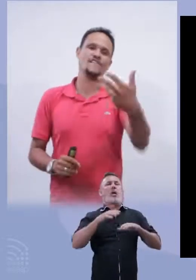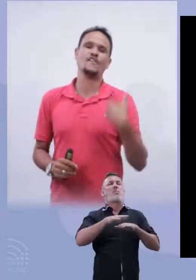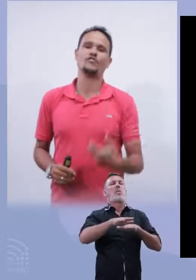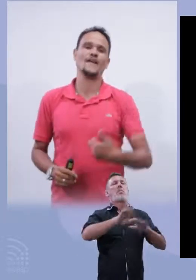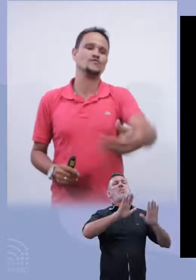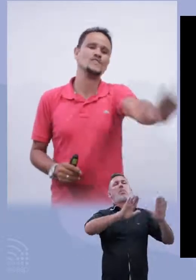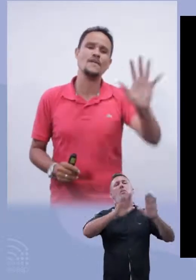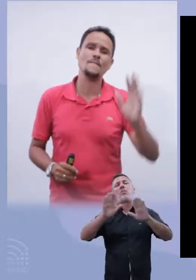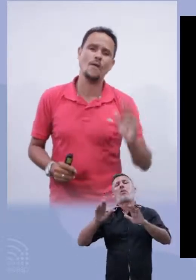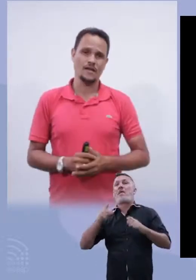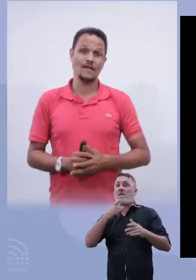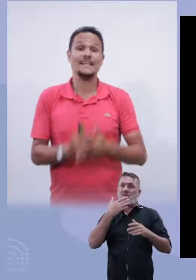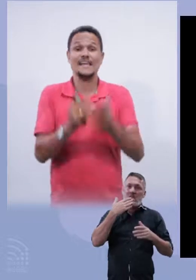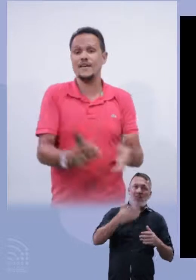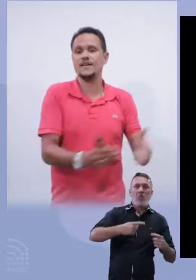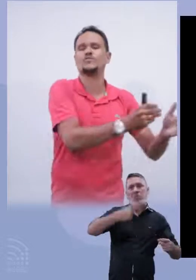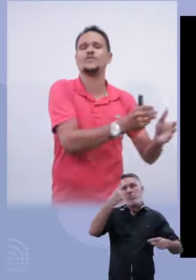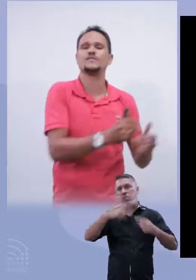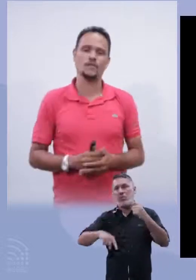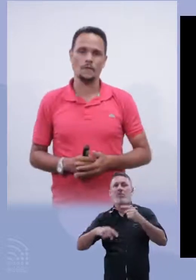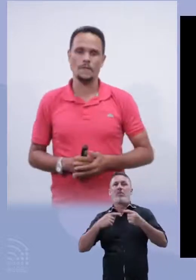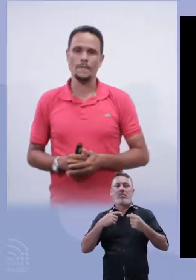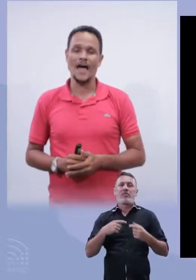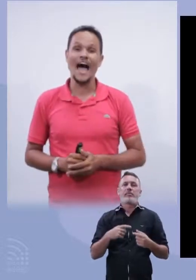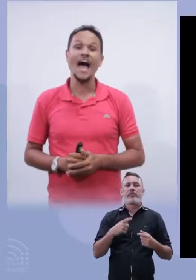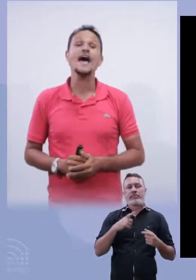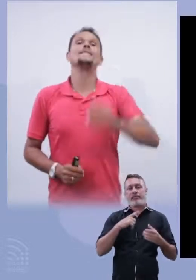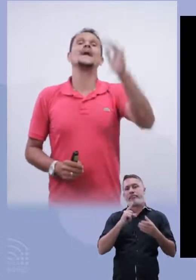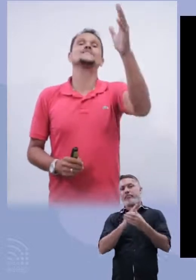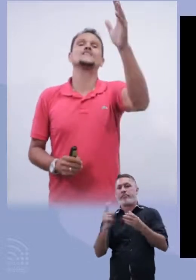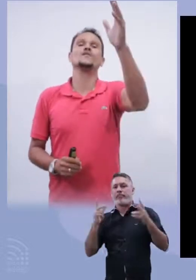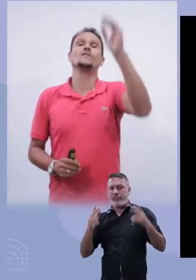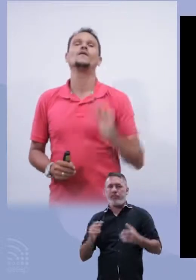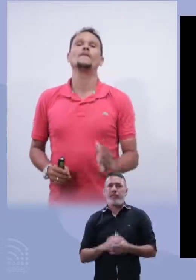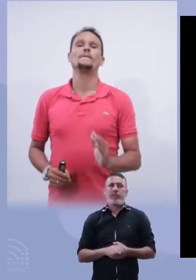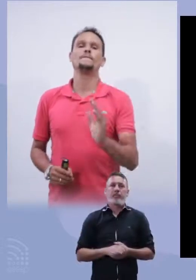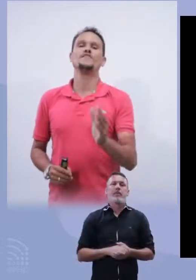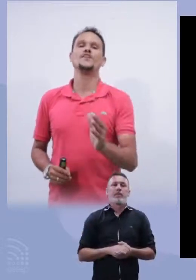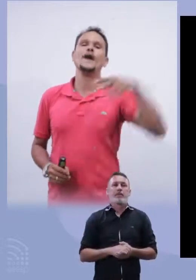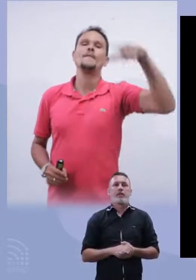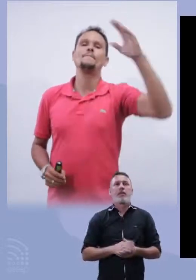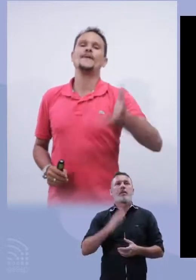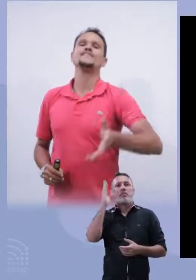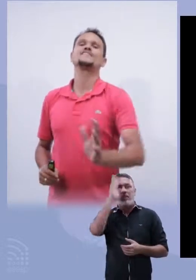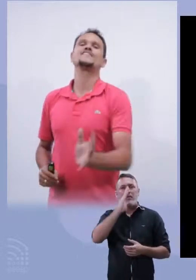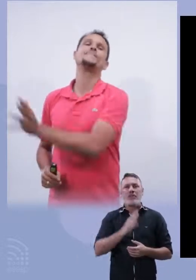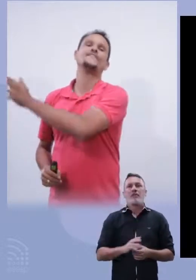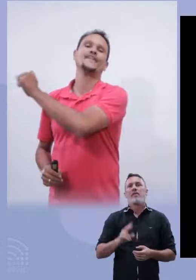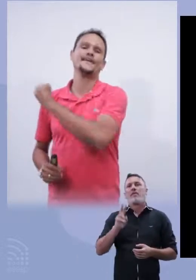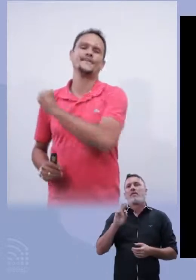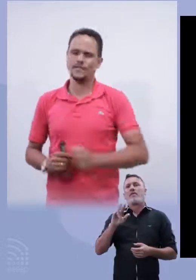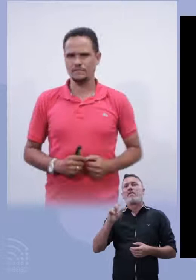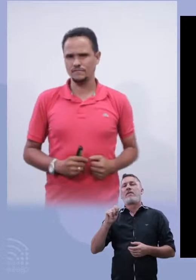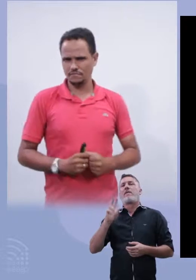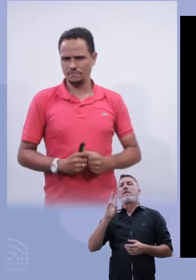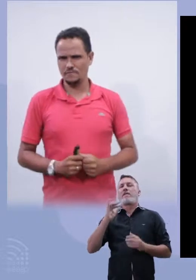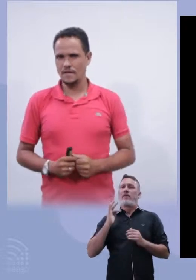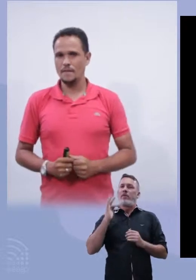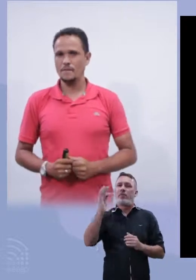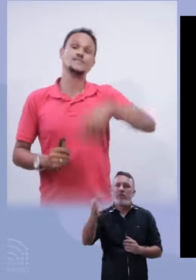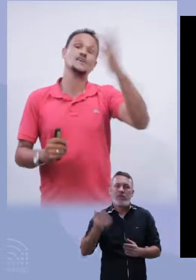Ou você é a favor do Brasil, ou você vai embora. Daí vem a questão do exílio, tá? Brasil, vírgula, país que vai para